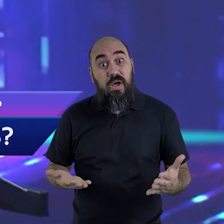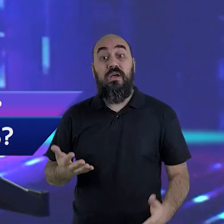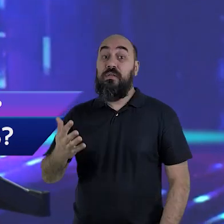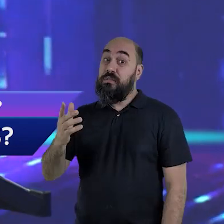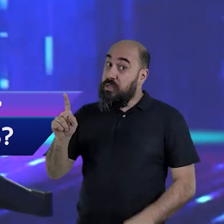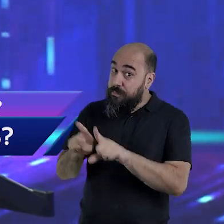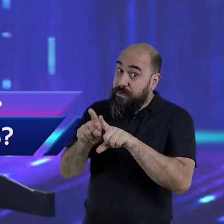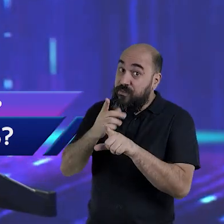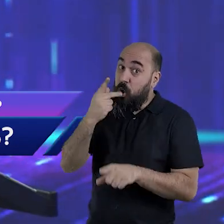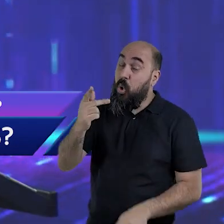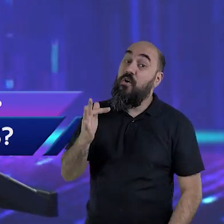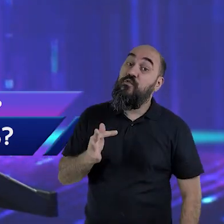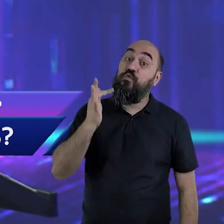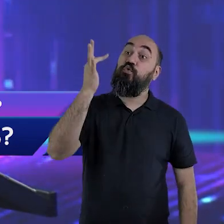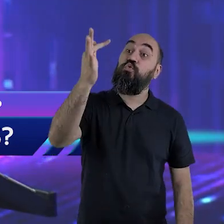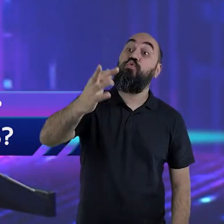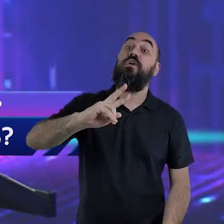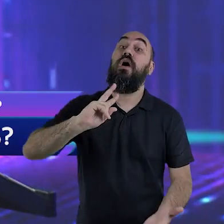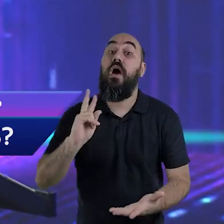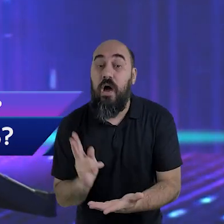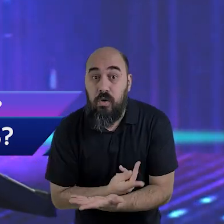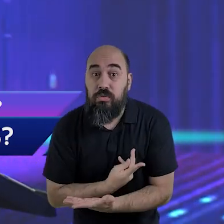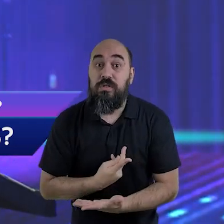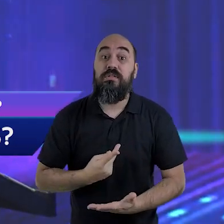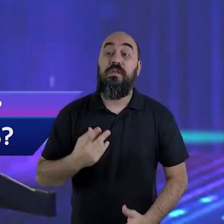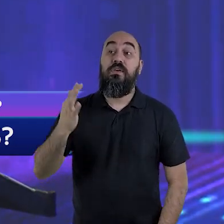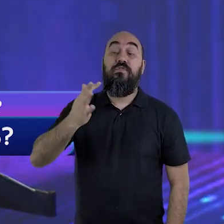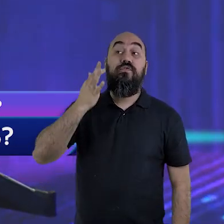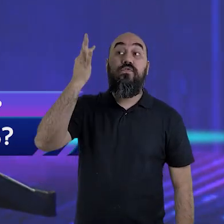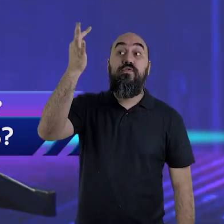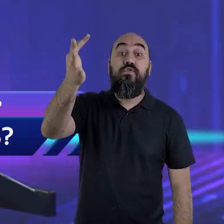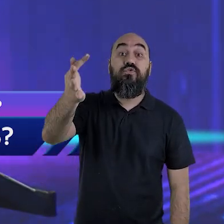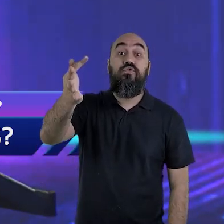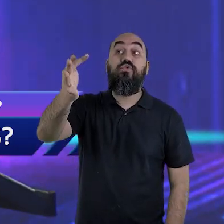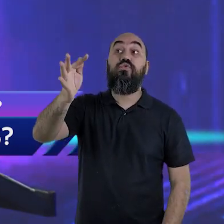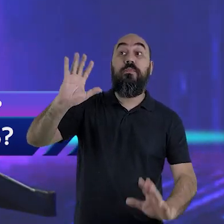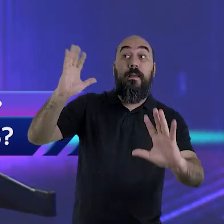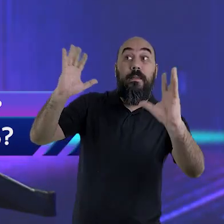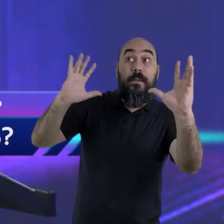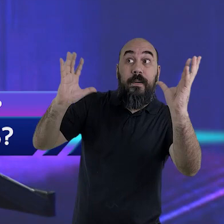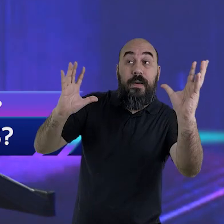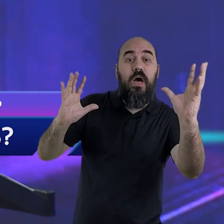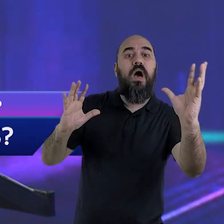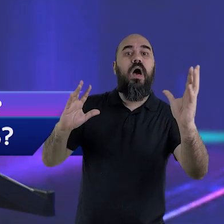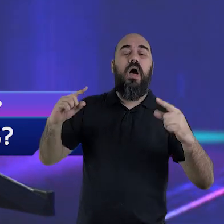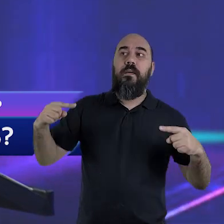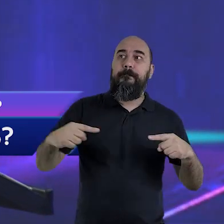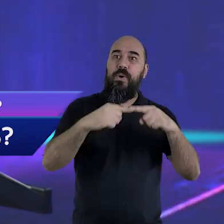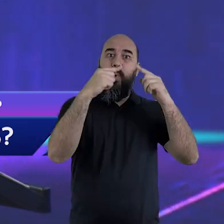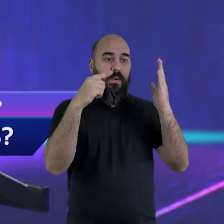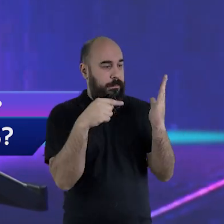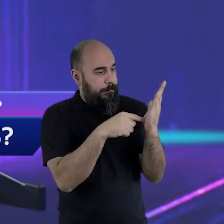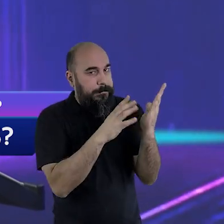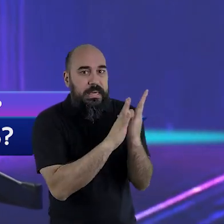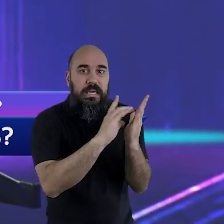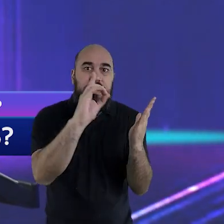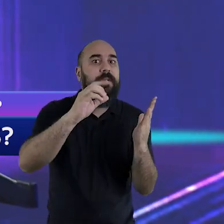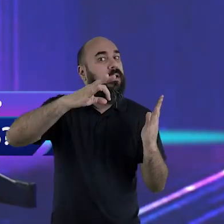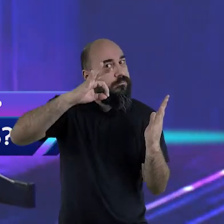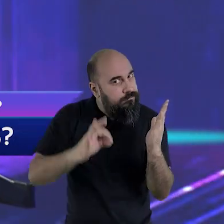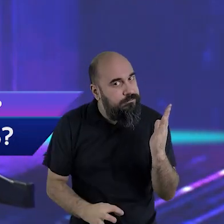disse que aconteceria, significa que as profecias que faltam acontecer se cumprirão. Não